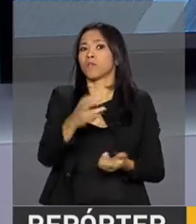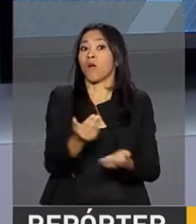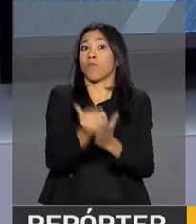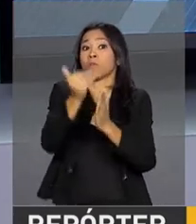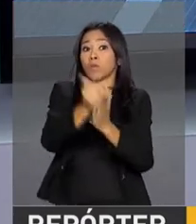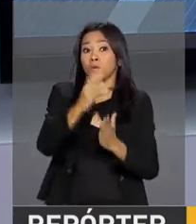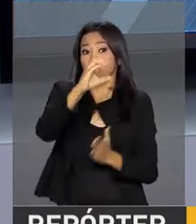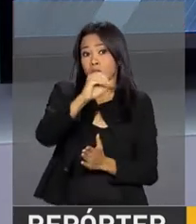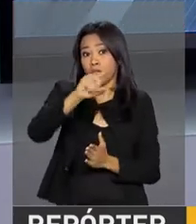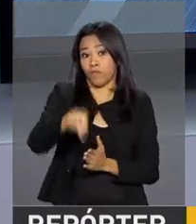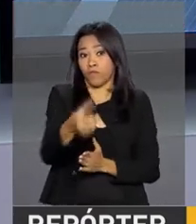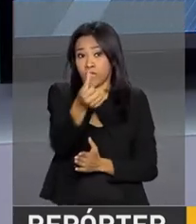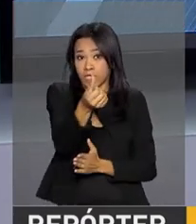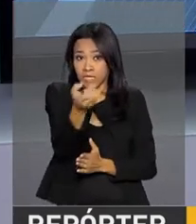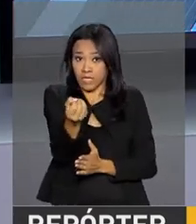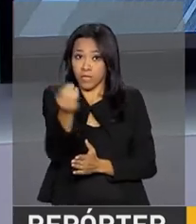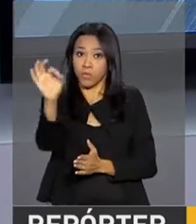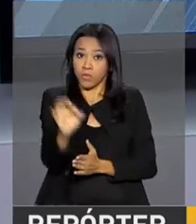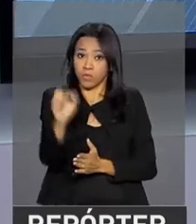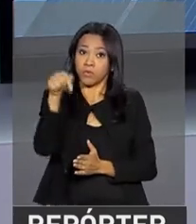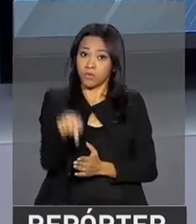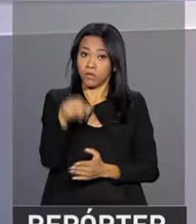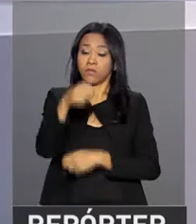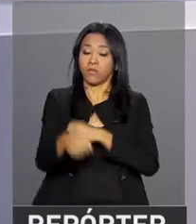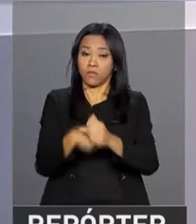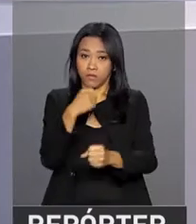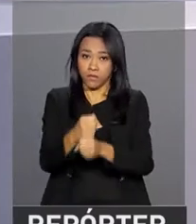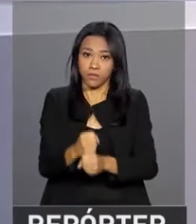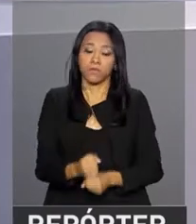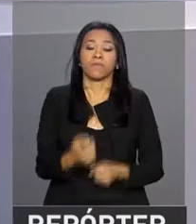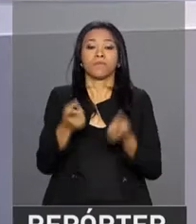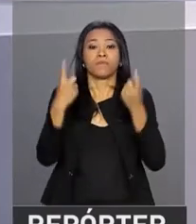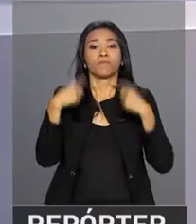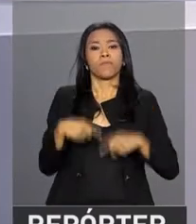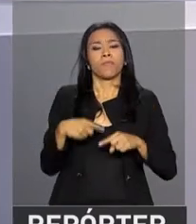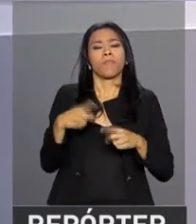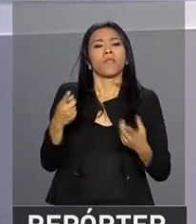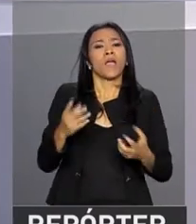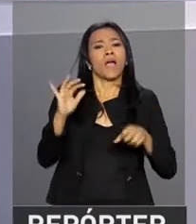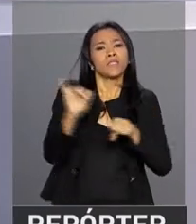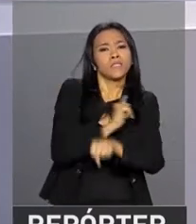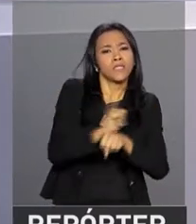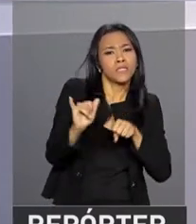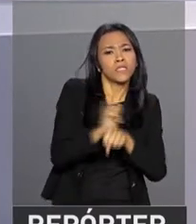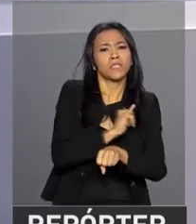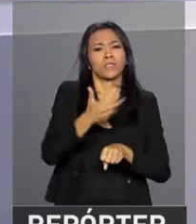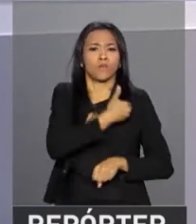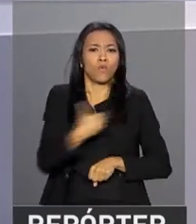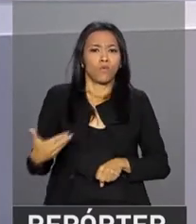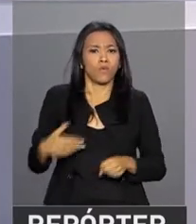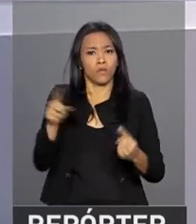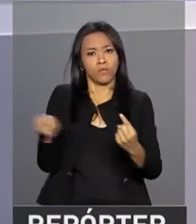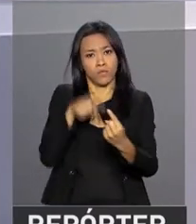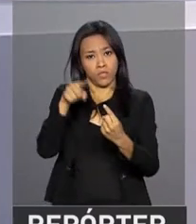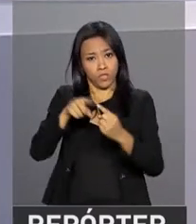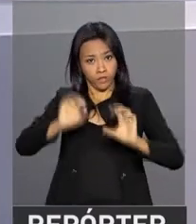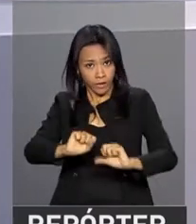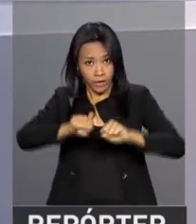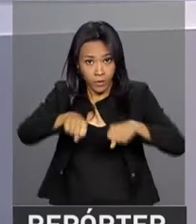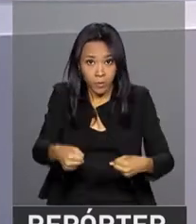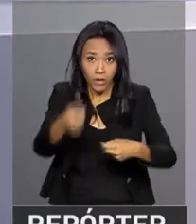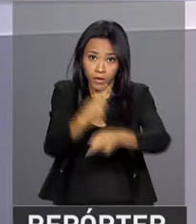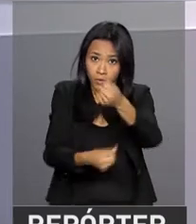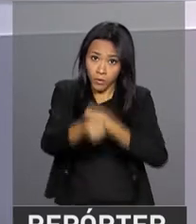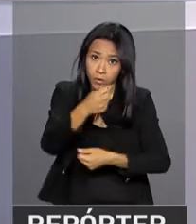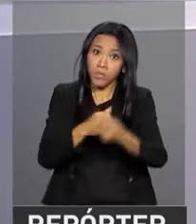0,60 por cento neste ano e as medidas do governo para recuperar a economia tem criado um cenário positivo